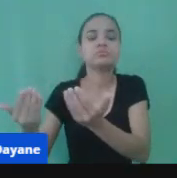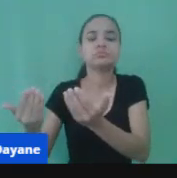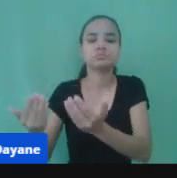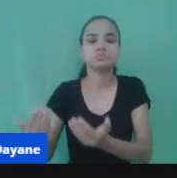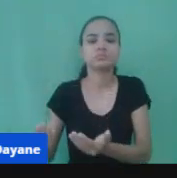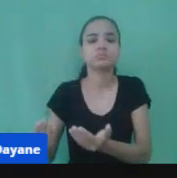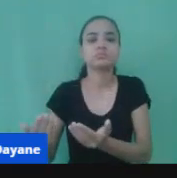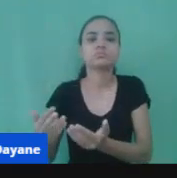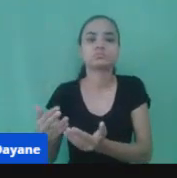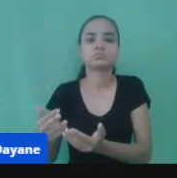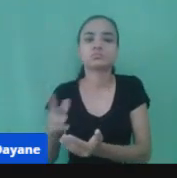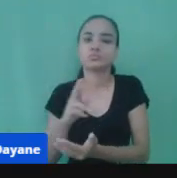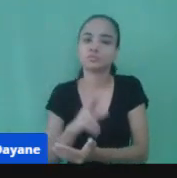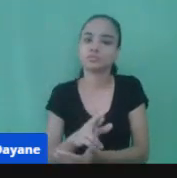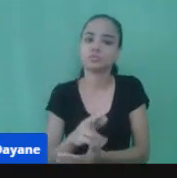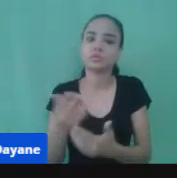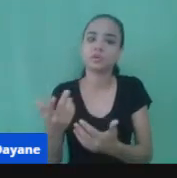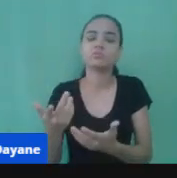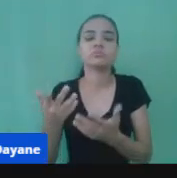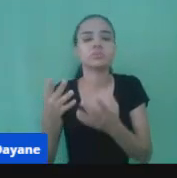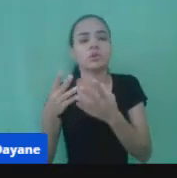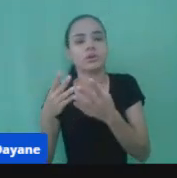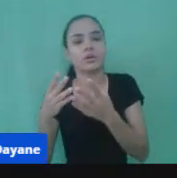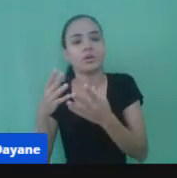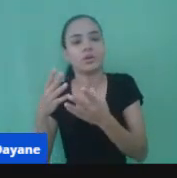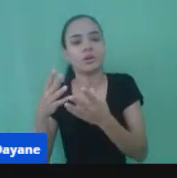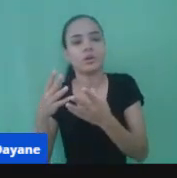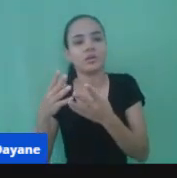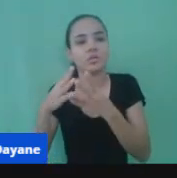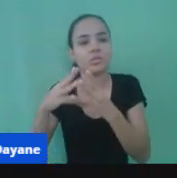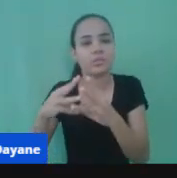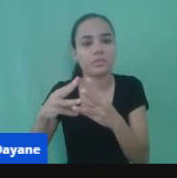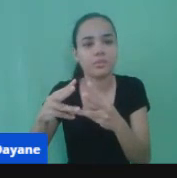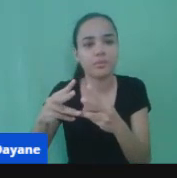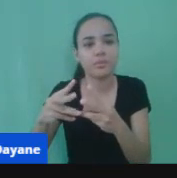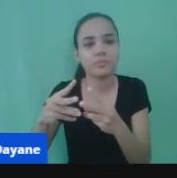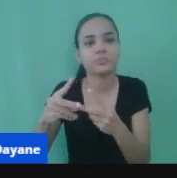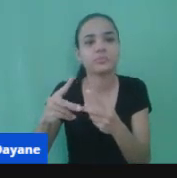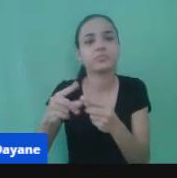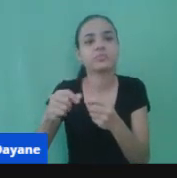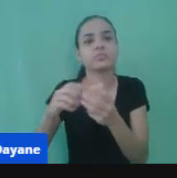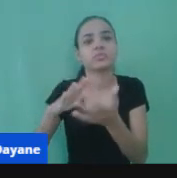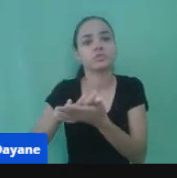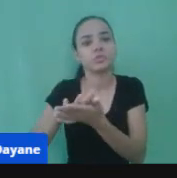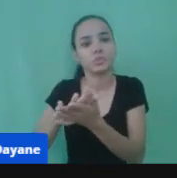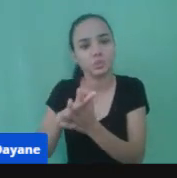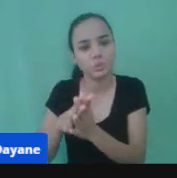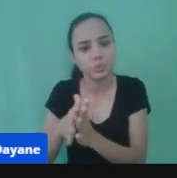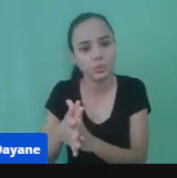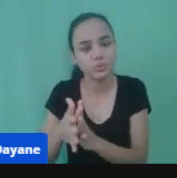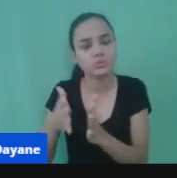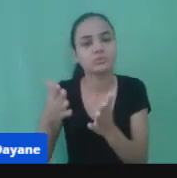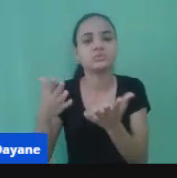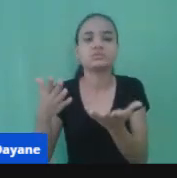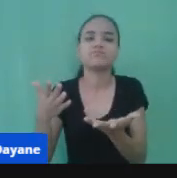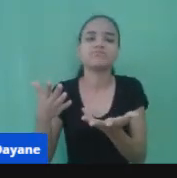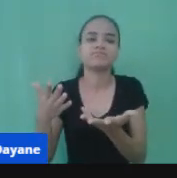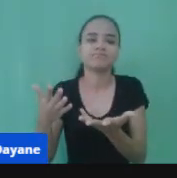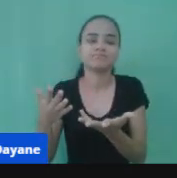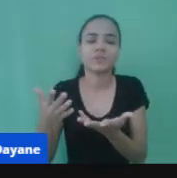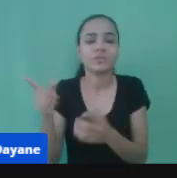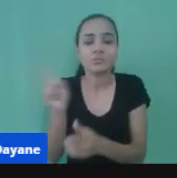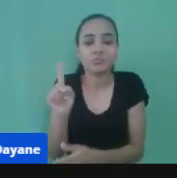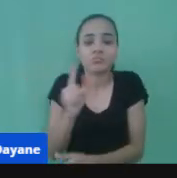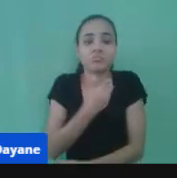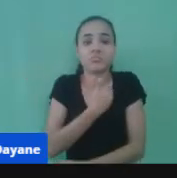que, num certo período, é lógico que também não são os governantes, mas sempre são os grupos, né? São movimentos